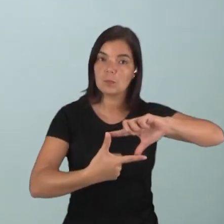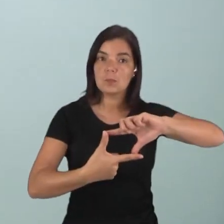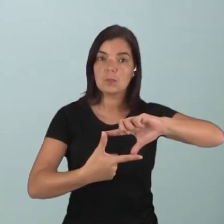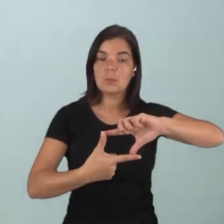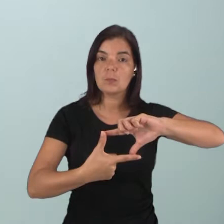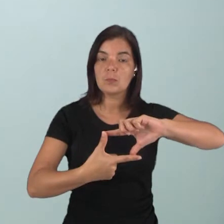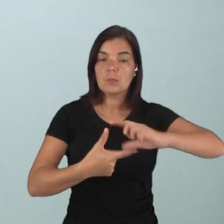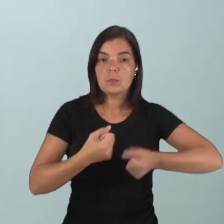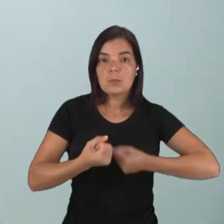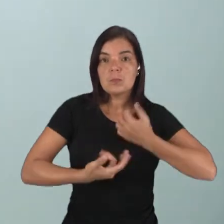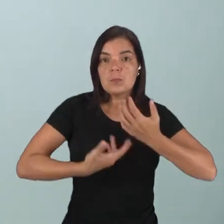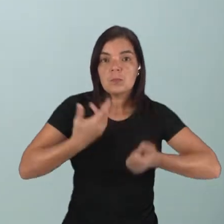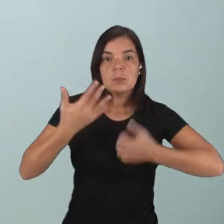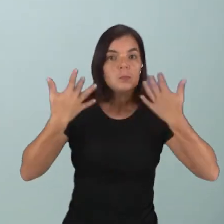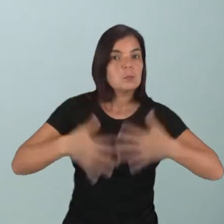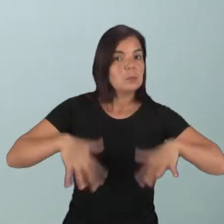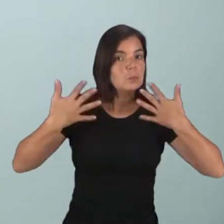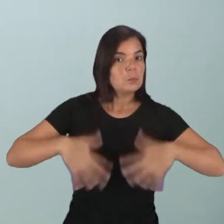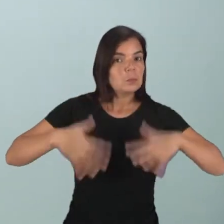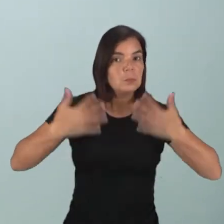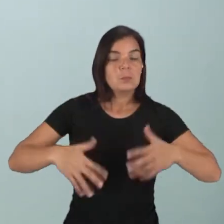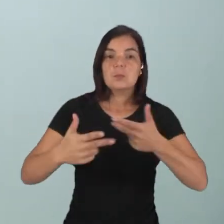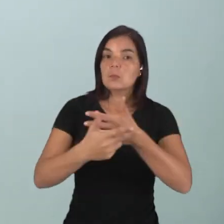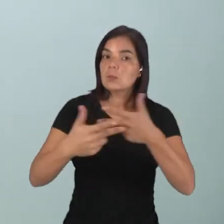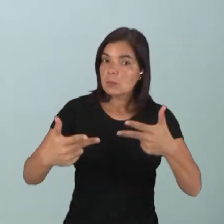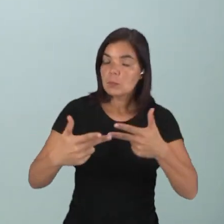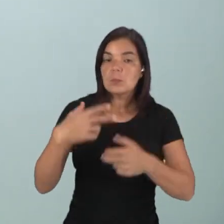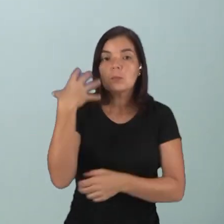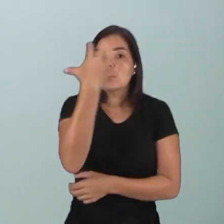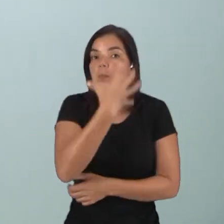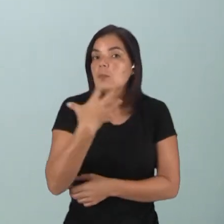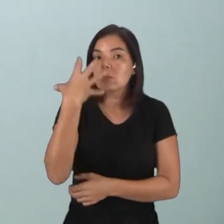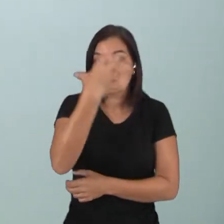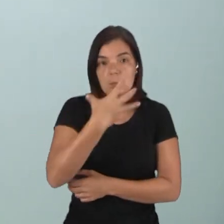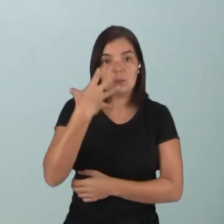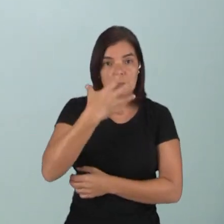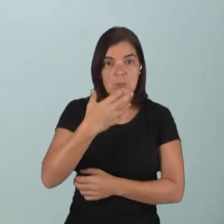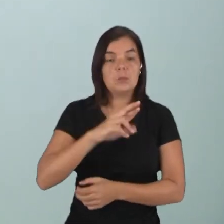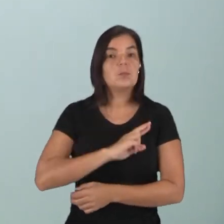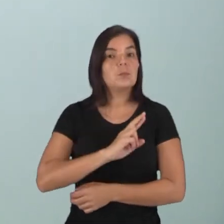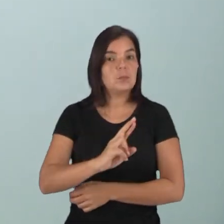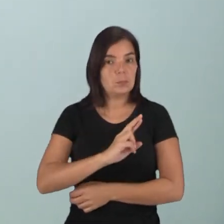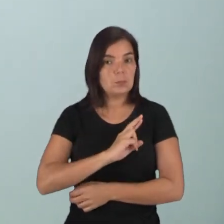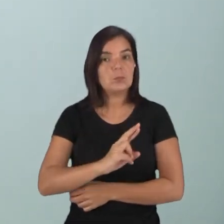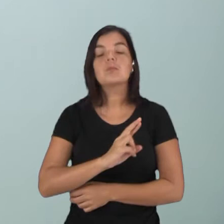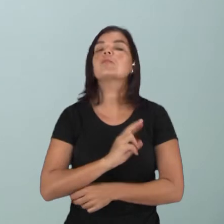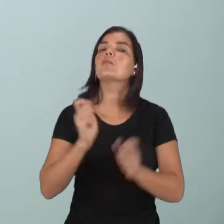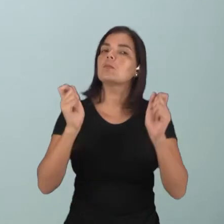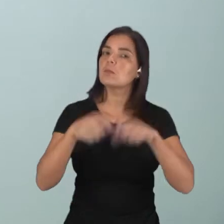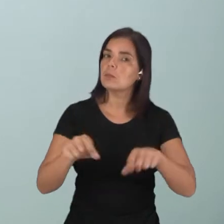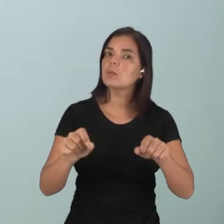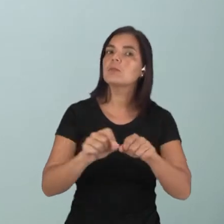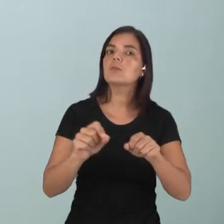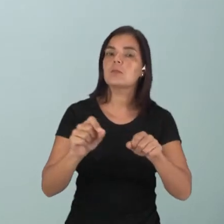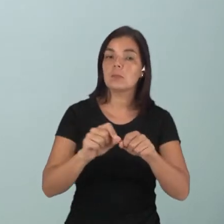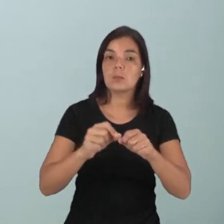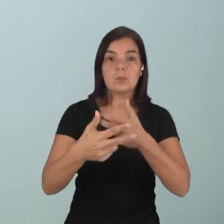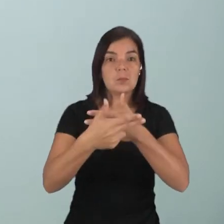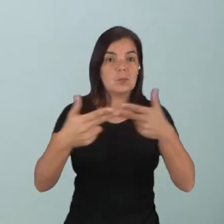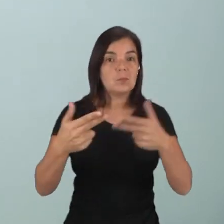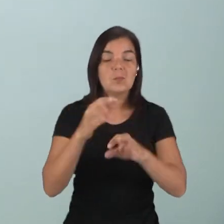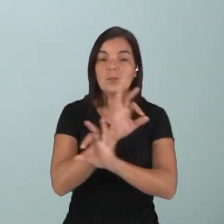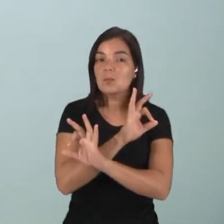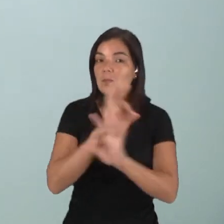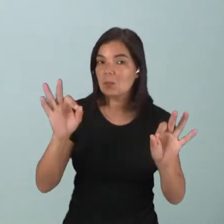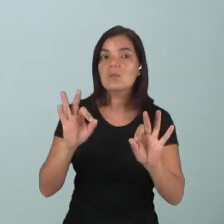está entusiasmada demais por determinada, apaixonada demais por uma religião, pode fazer atrocidades e